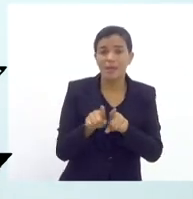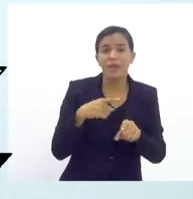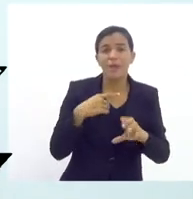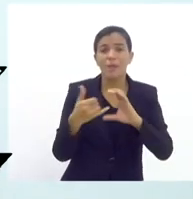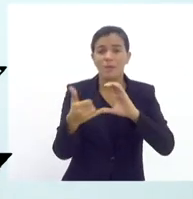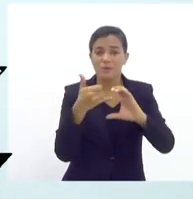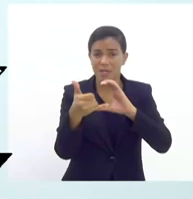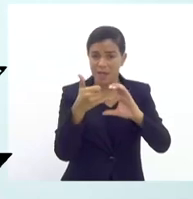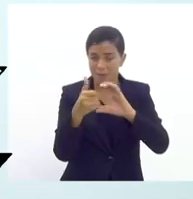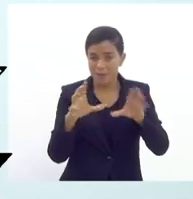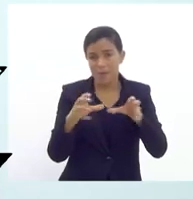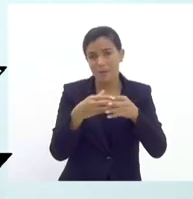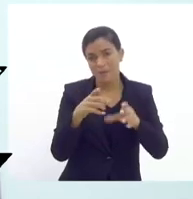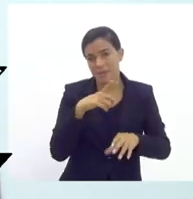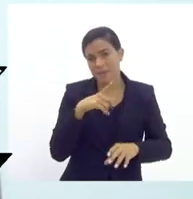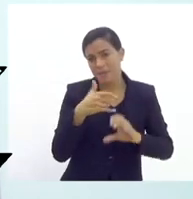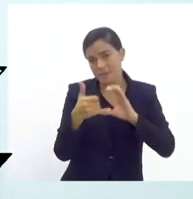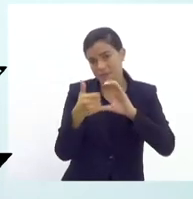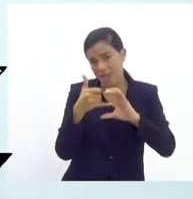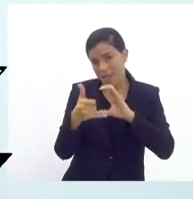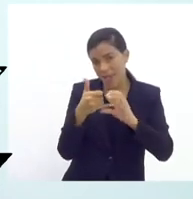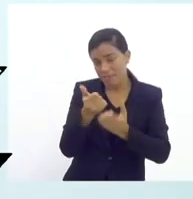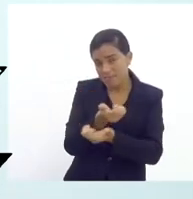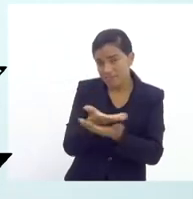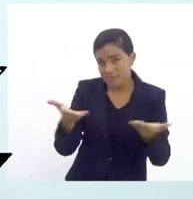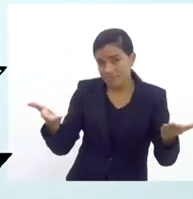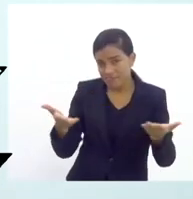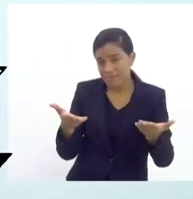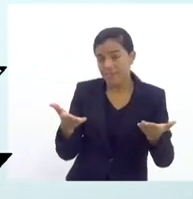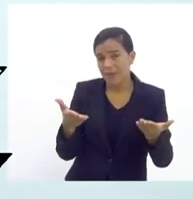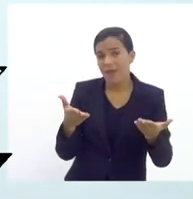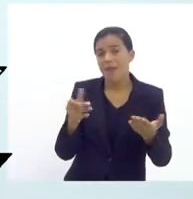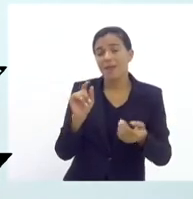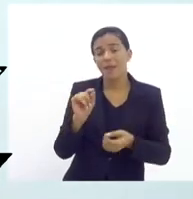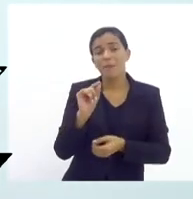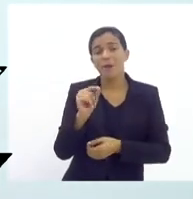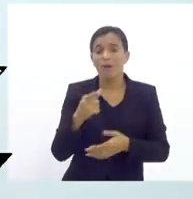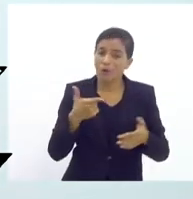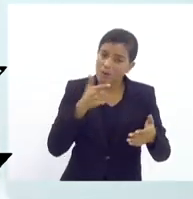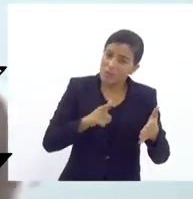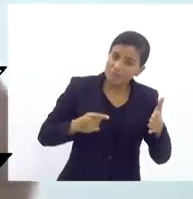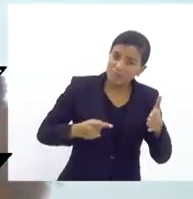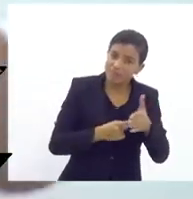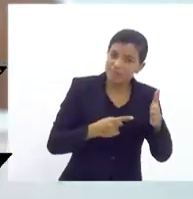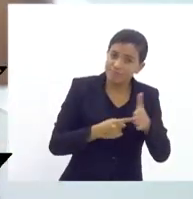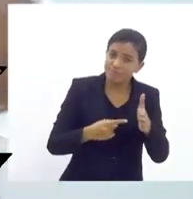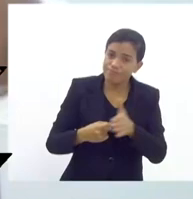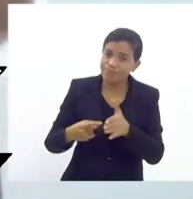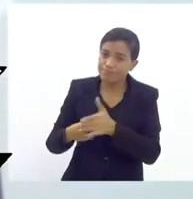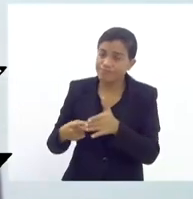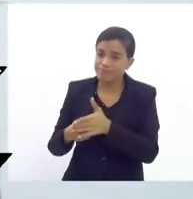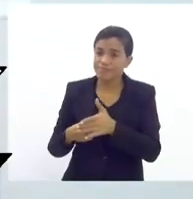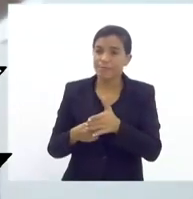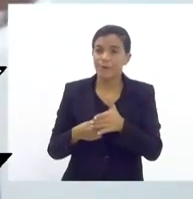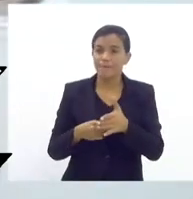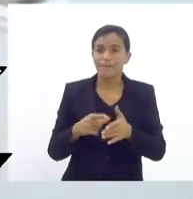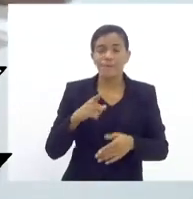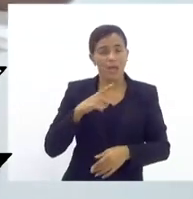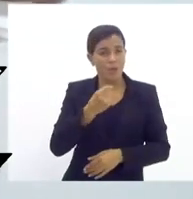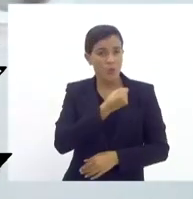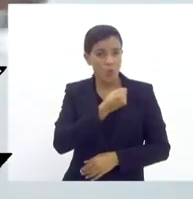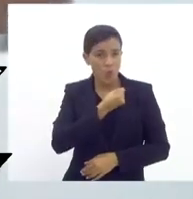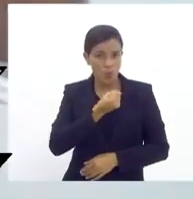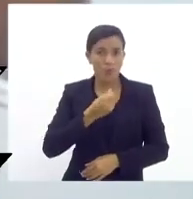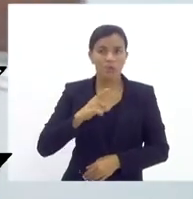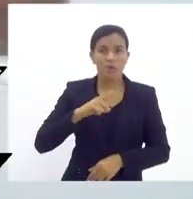um Zap a comissão também lançou um Zap né que é para estar fazendo as denúncias que também tá aqui né tá